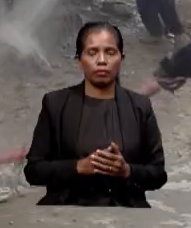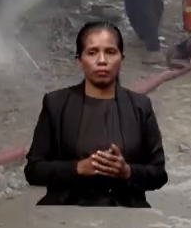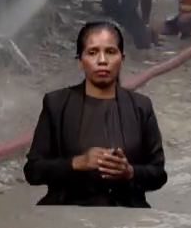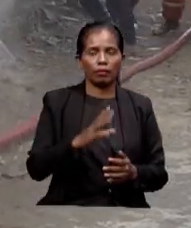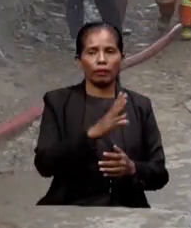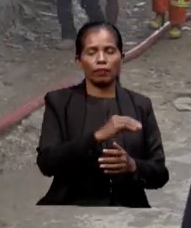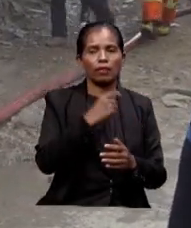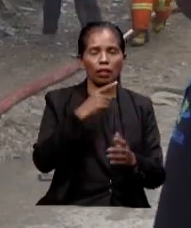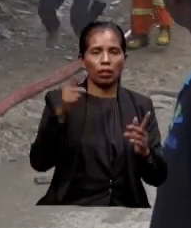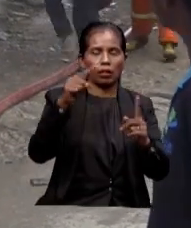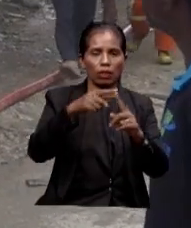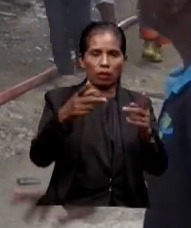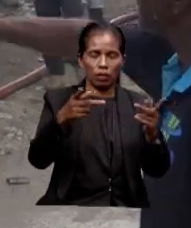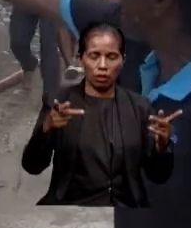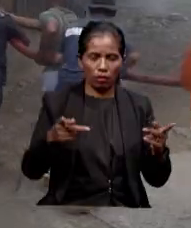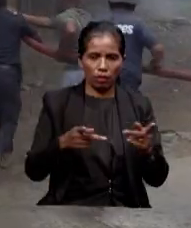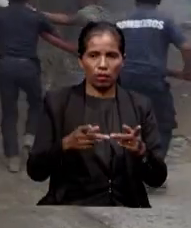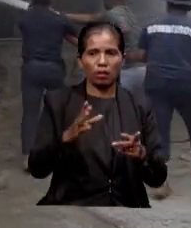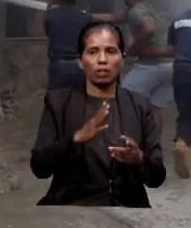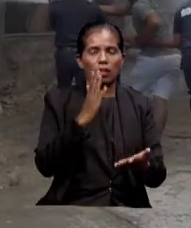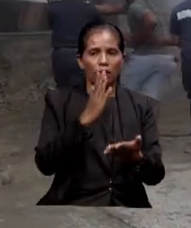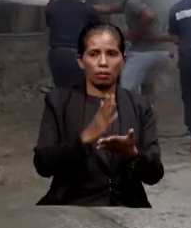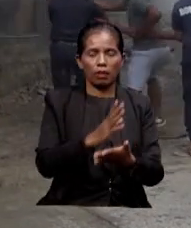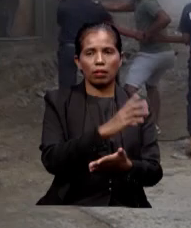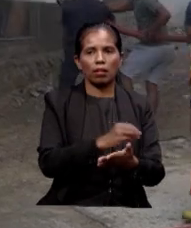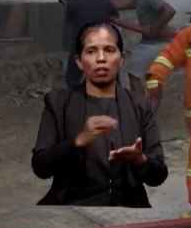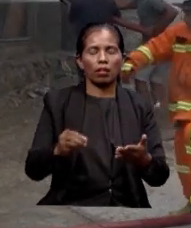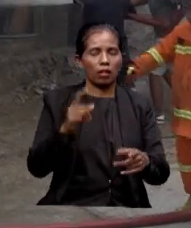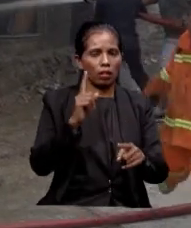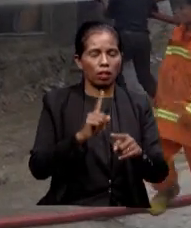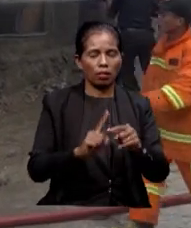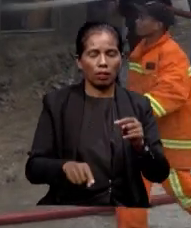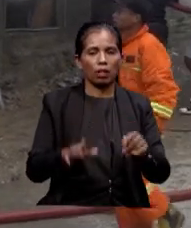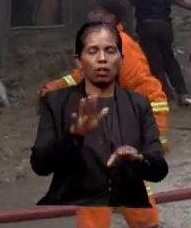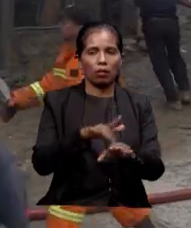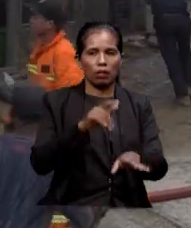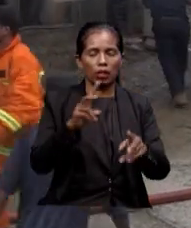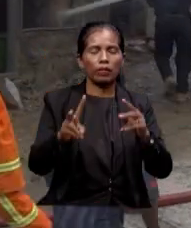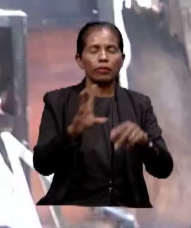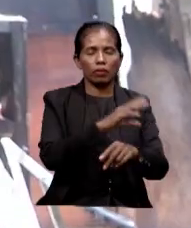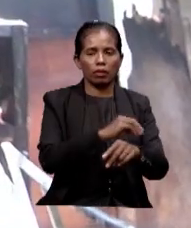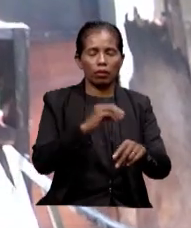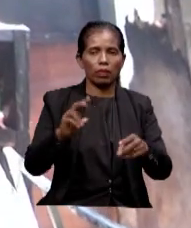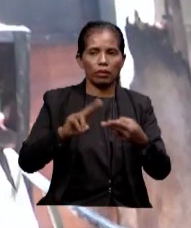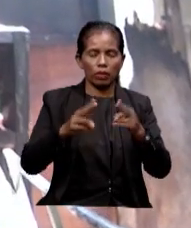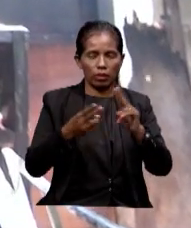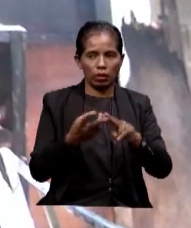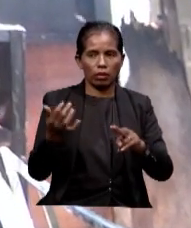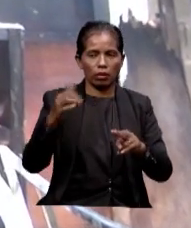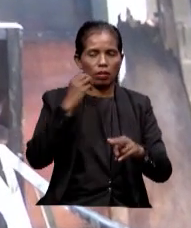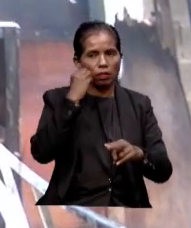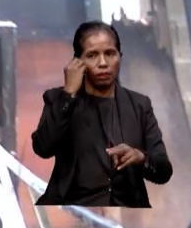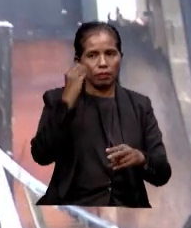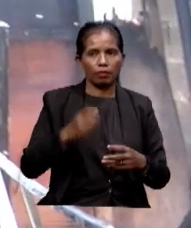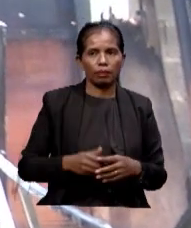bombeiros toqueras e afaten acontecimento rodi amate ahi atula bele daet ba vizinho sirne umam corpo bombeiros municipal de